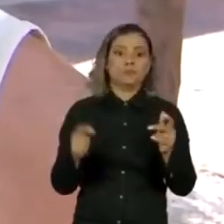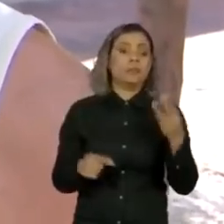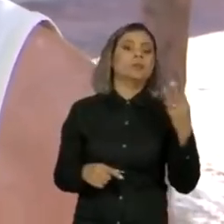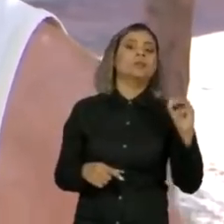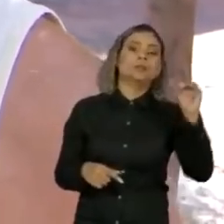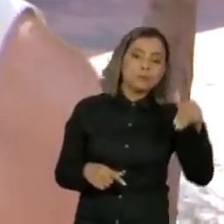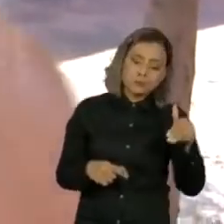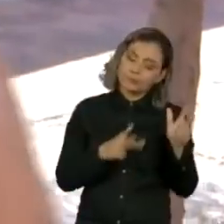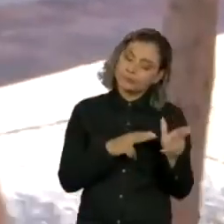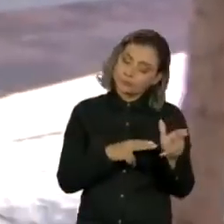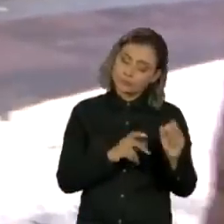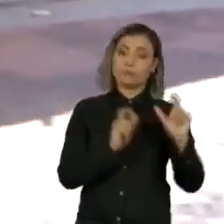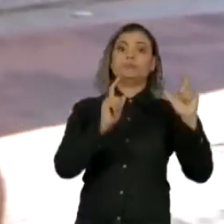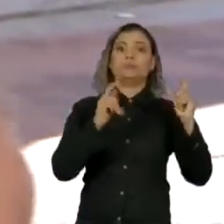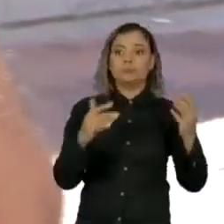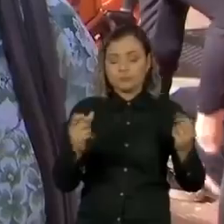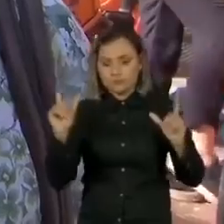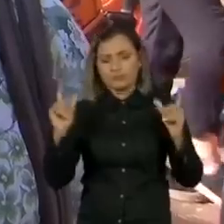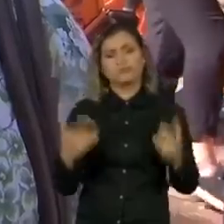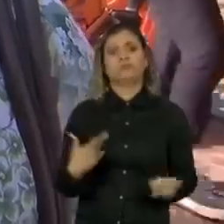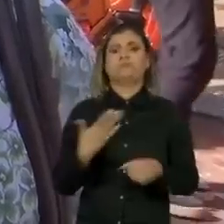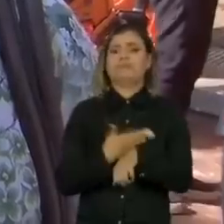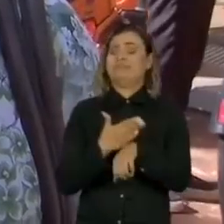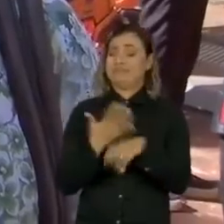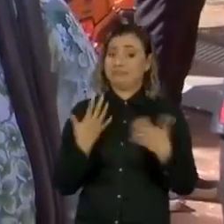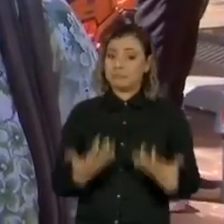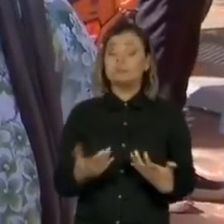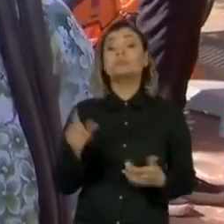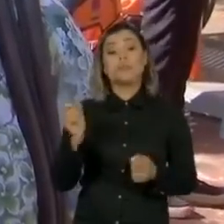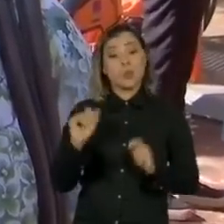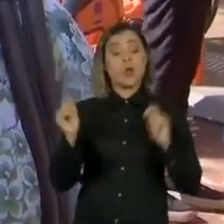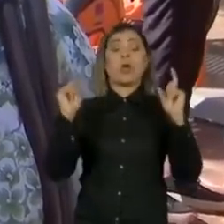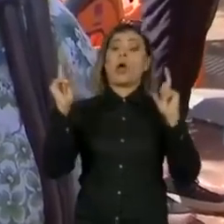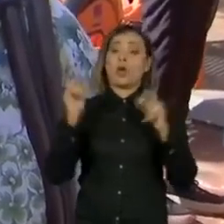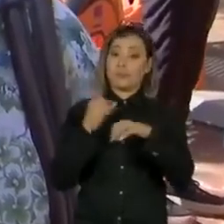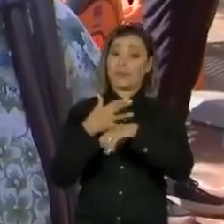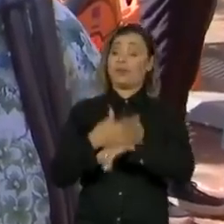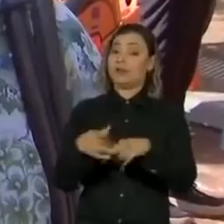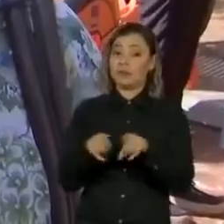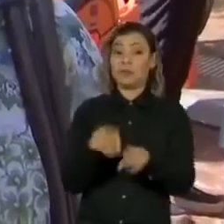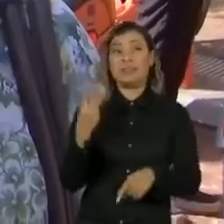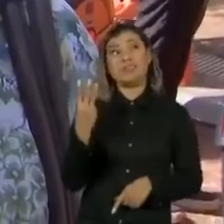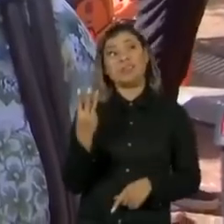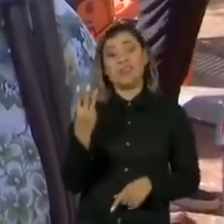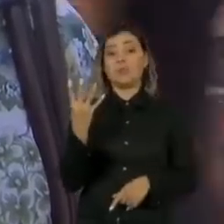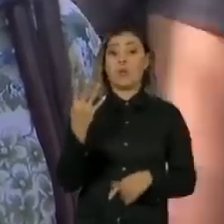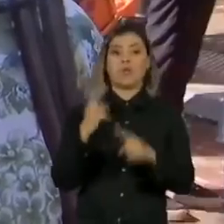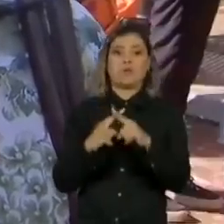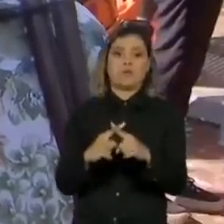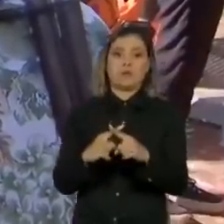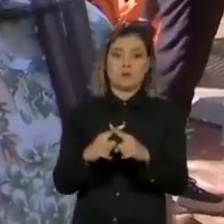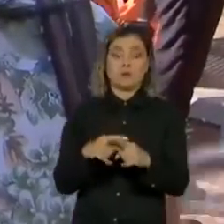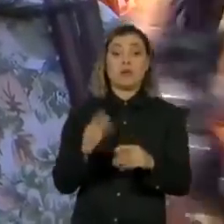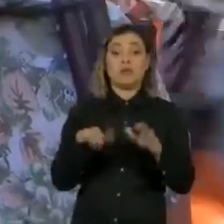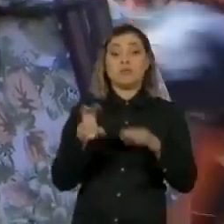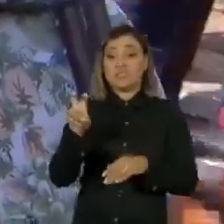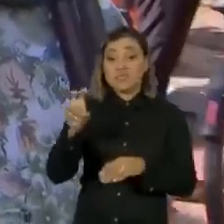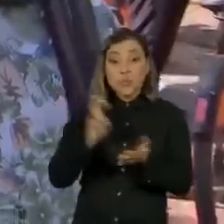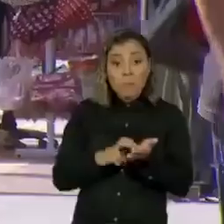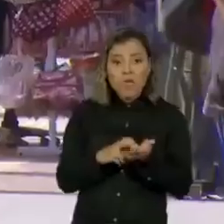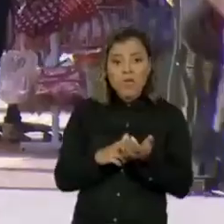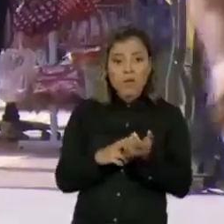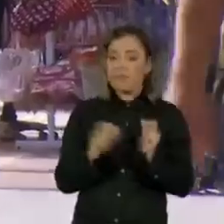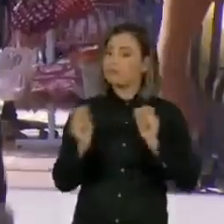acordo. Então é meio complicado. Acordo no meio da noite, umas 3, 4 vezes. Quando é 5 horas eu não consigo dormir